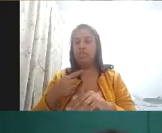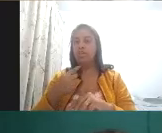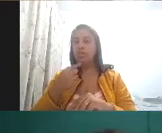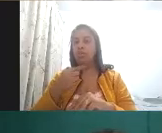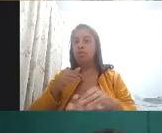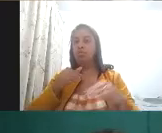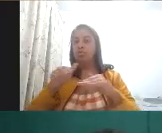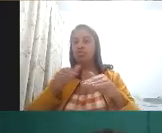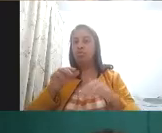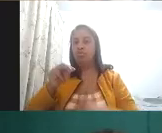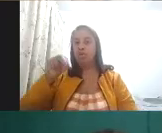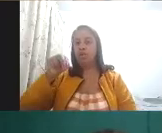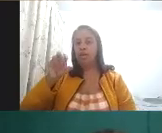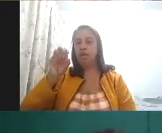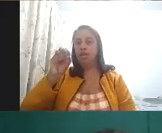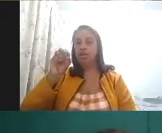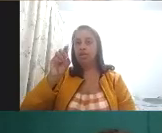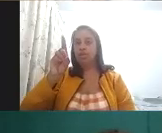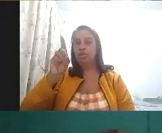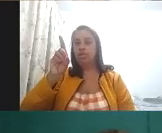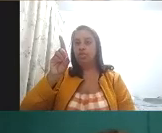dobrar e esticar o pescoço, aqui, ó.